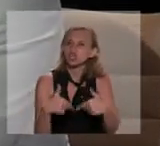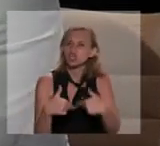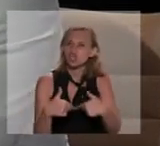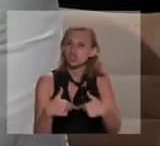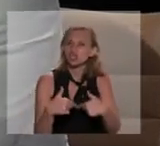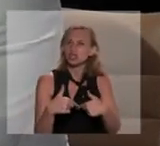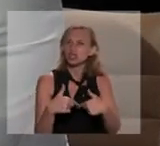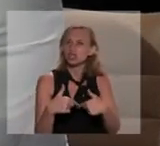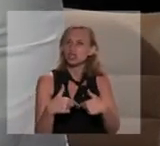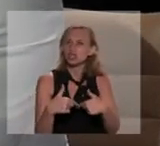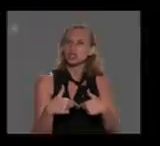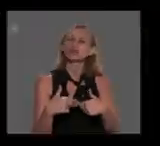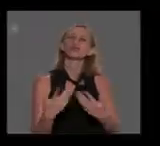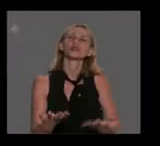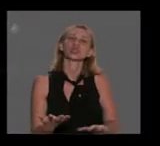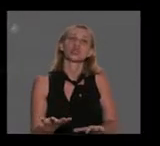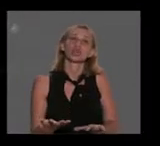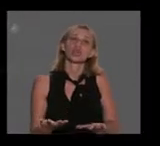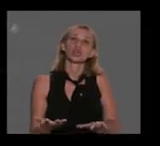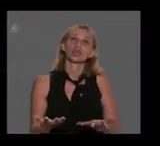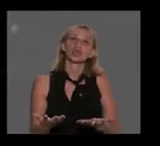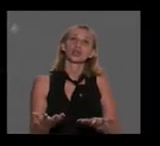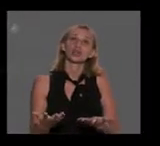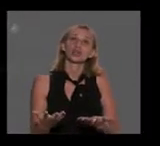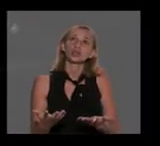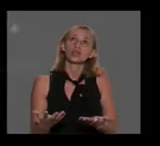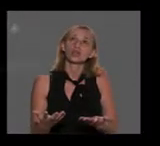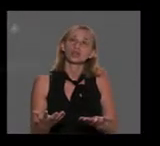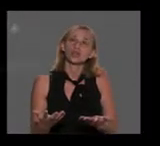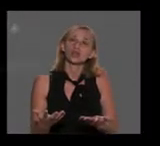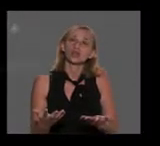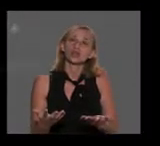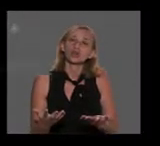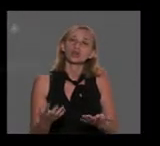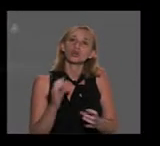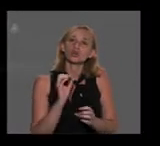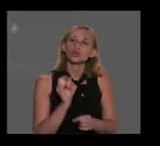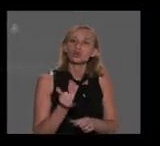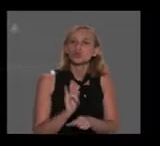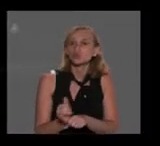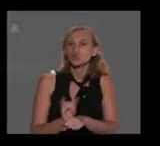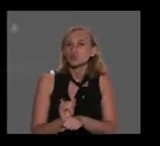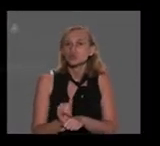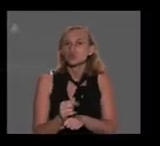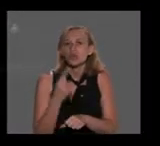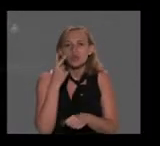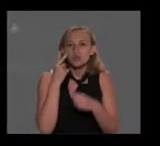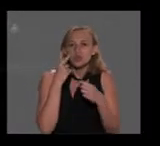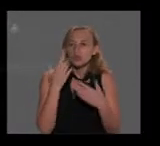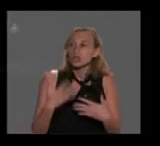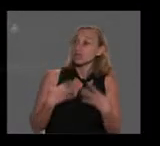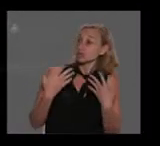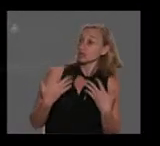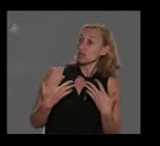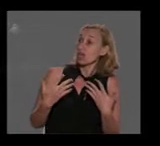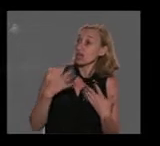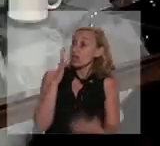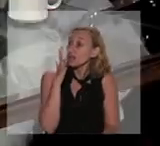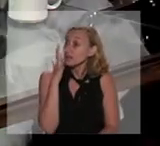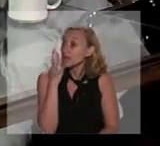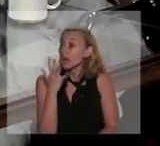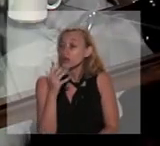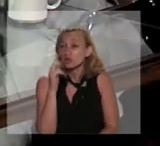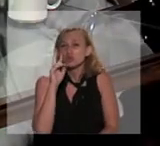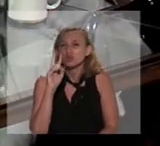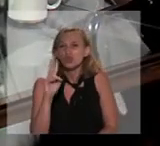na internet, esse que eu chamo de ativismo virtual. Tem youtubers hoje, eu fico